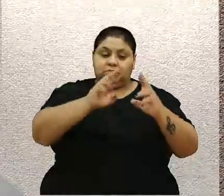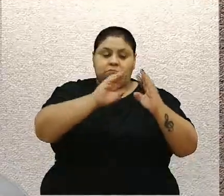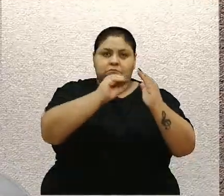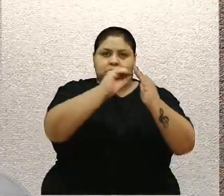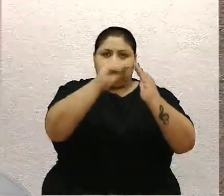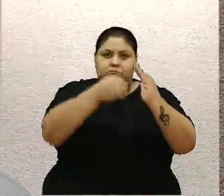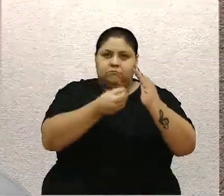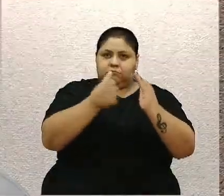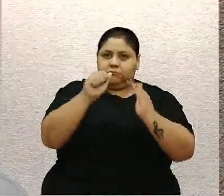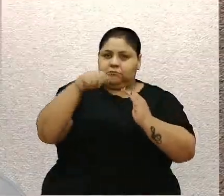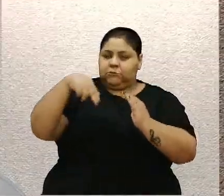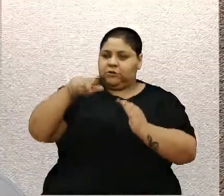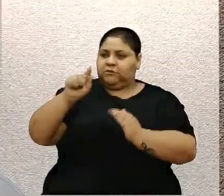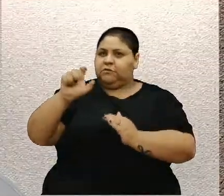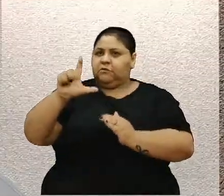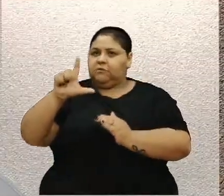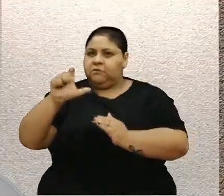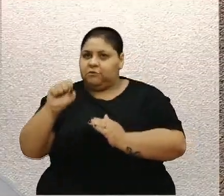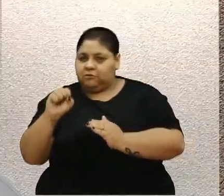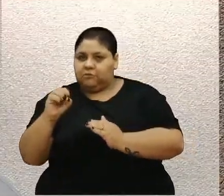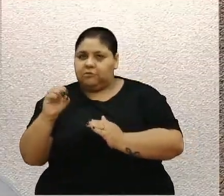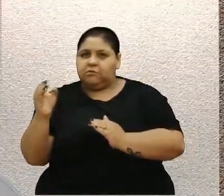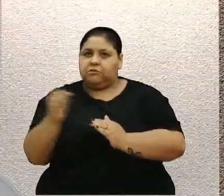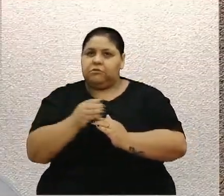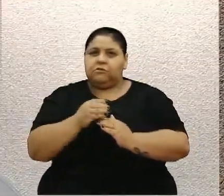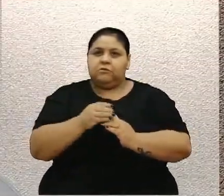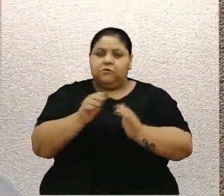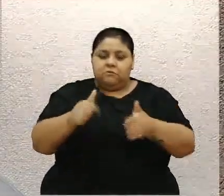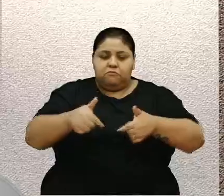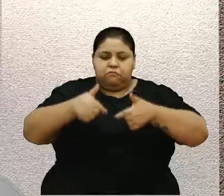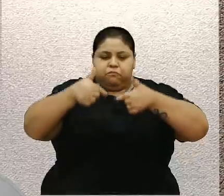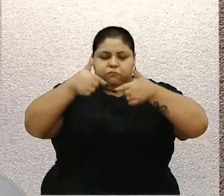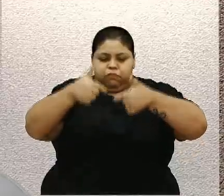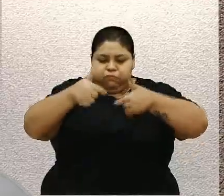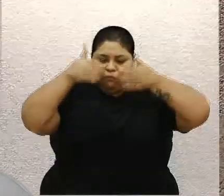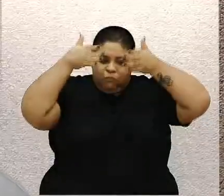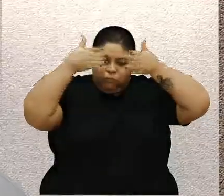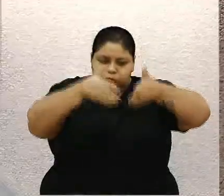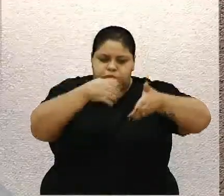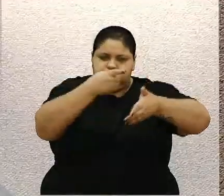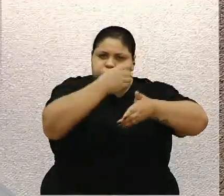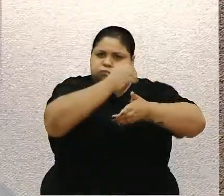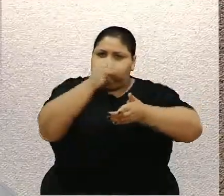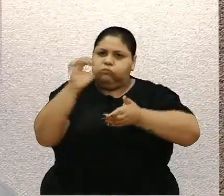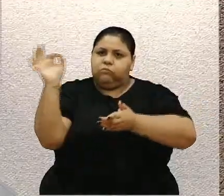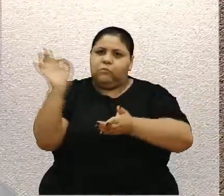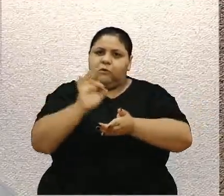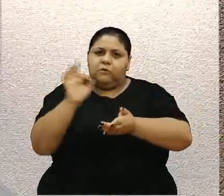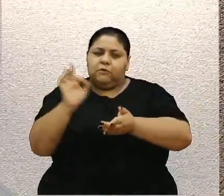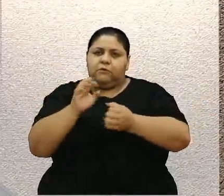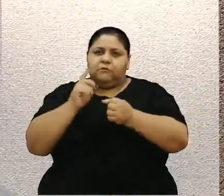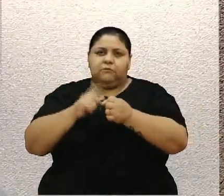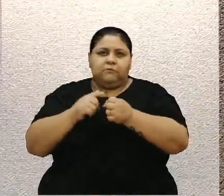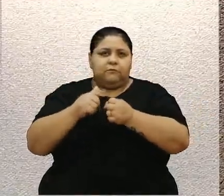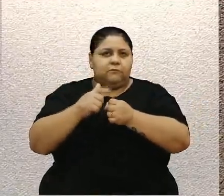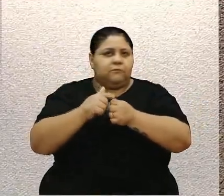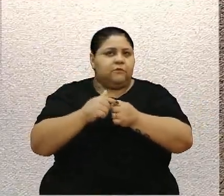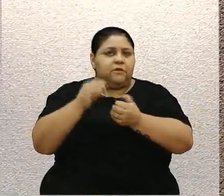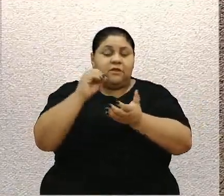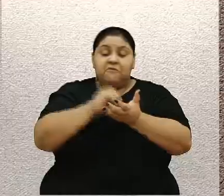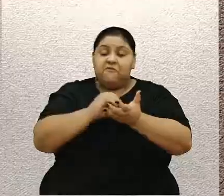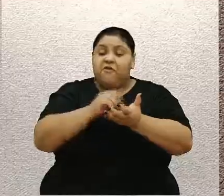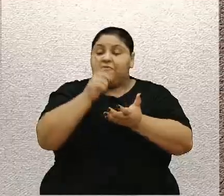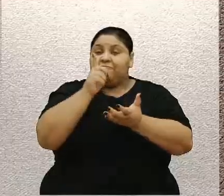Ângelo Barcarolo, que estão se empenhando 100% para fazer com que a nossa cidade não fique mais sem água.